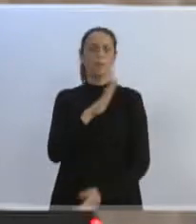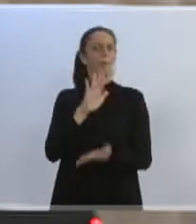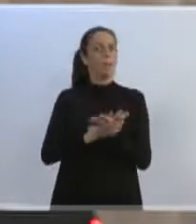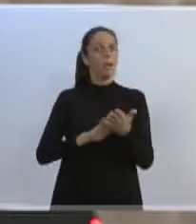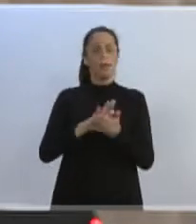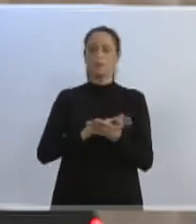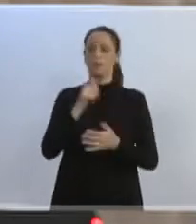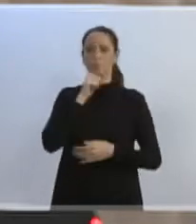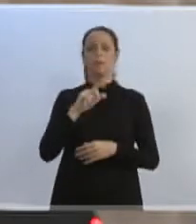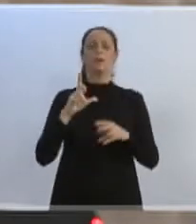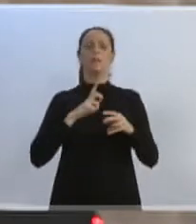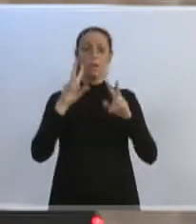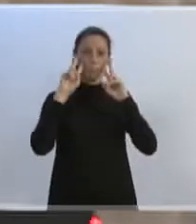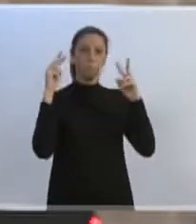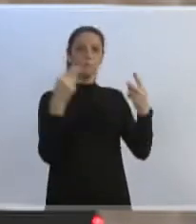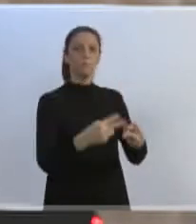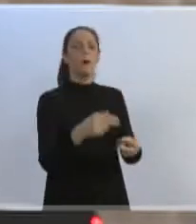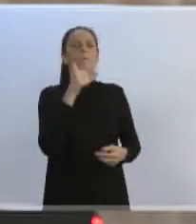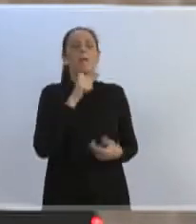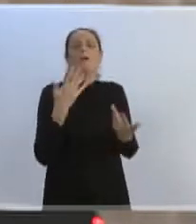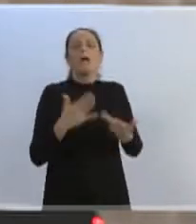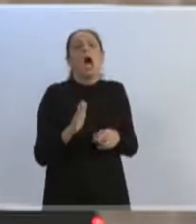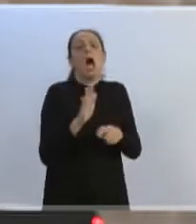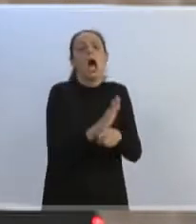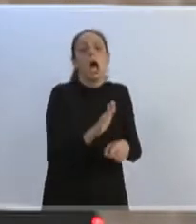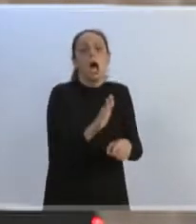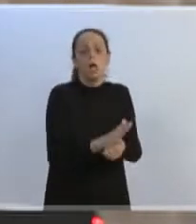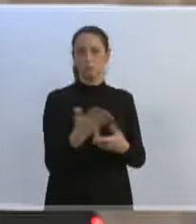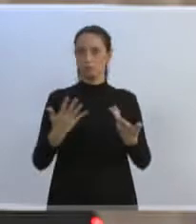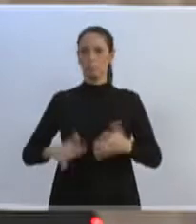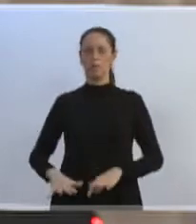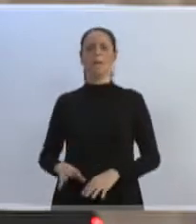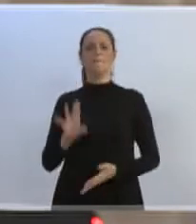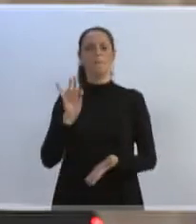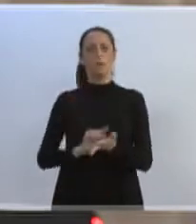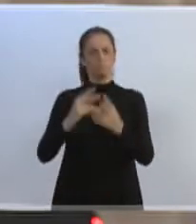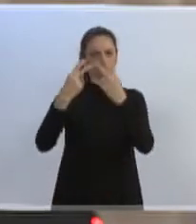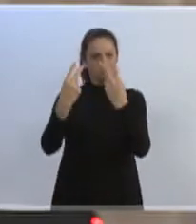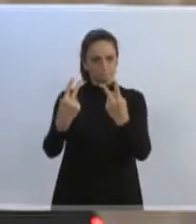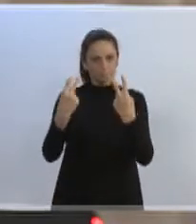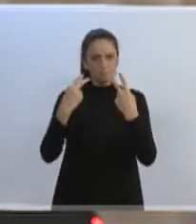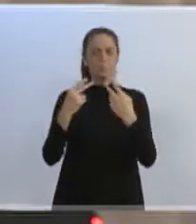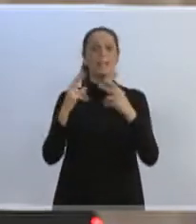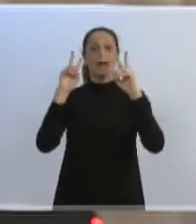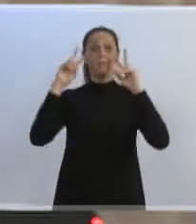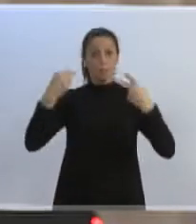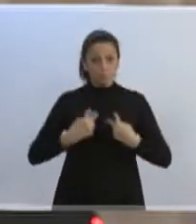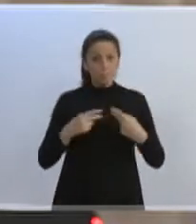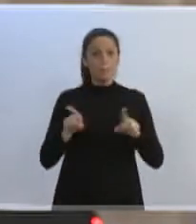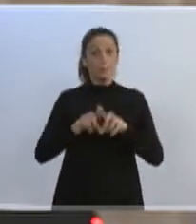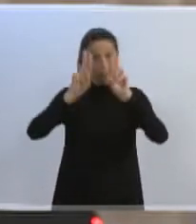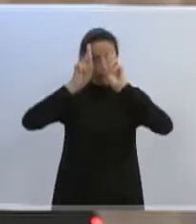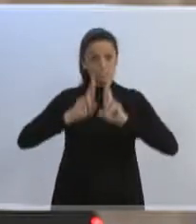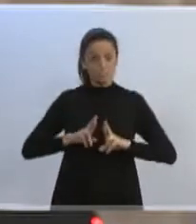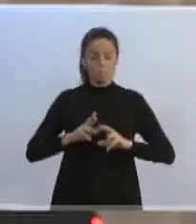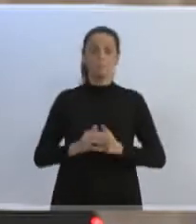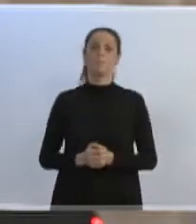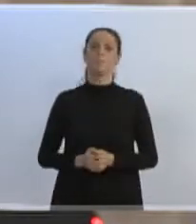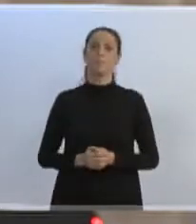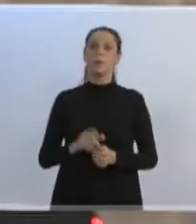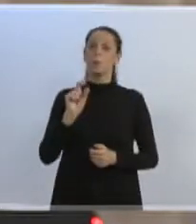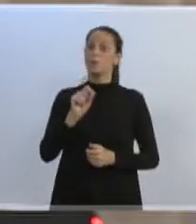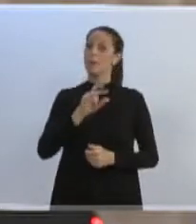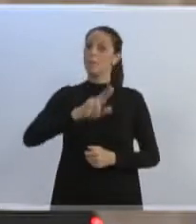tenham reconhecimento. As mulheres não querem favores, as mulheres querem serem respeitadas com igualdade. E digo mais, eu acho que o que não concede e que